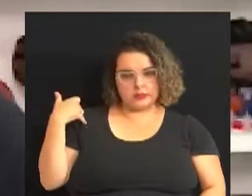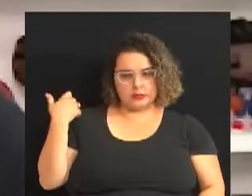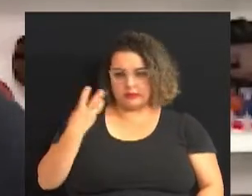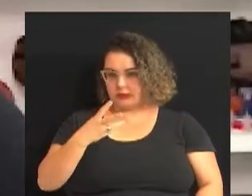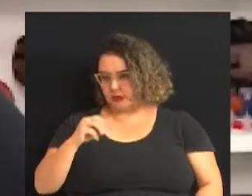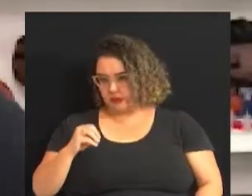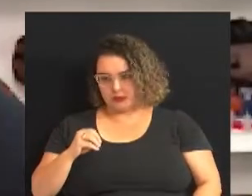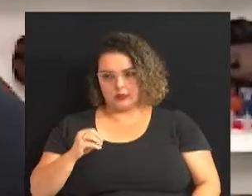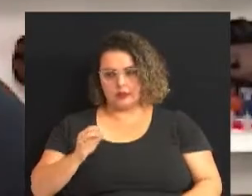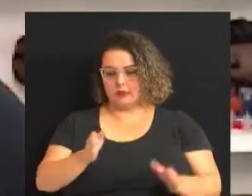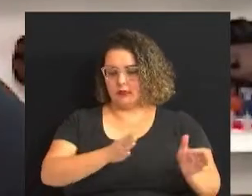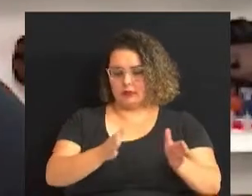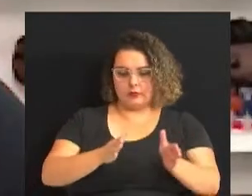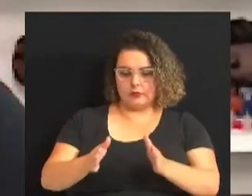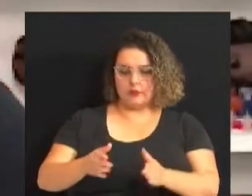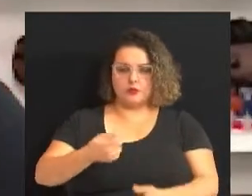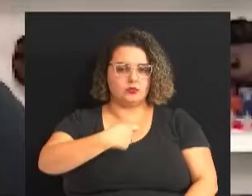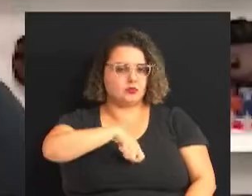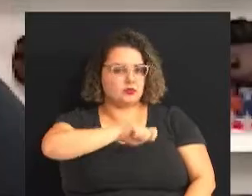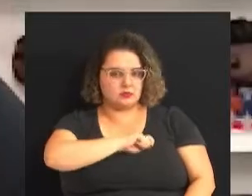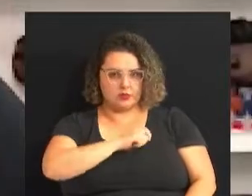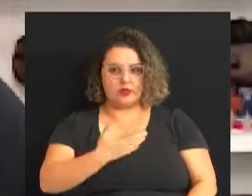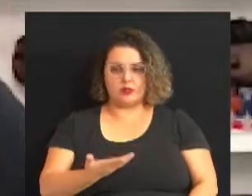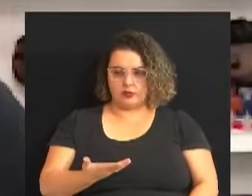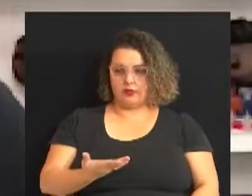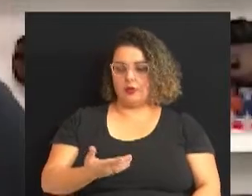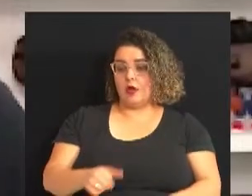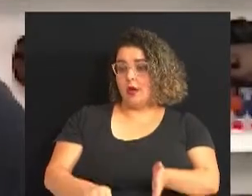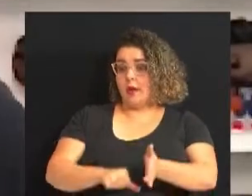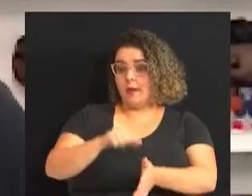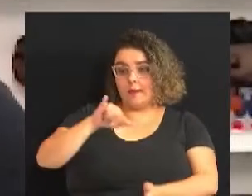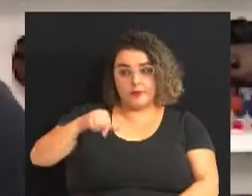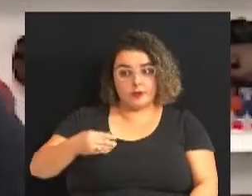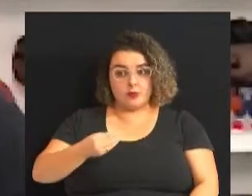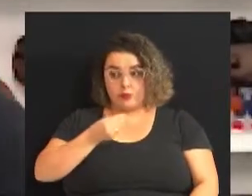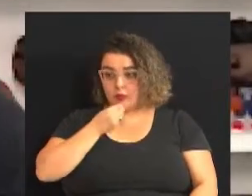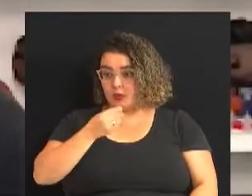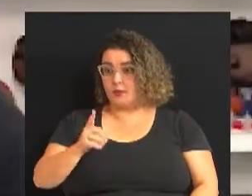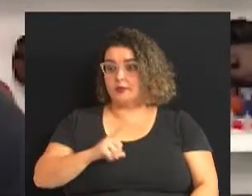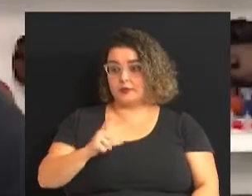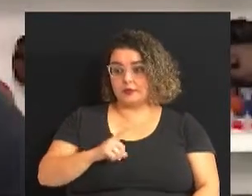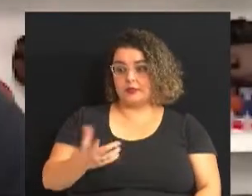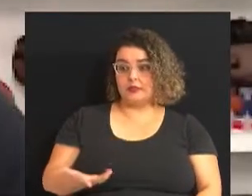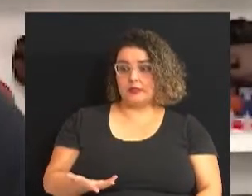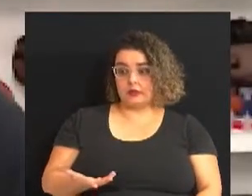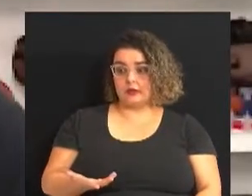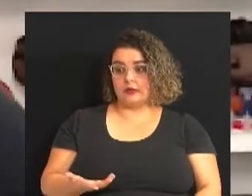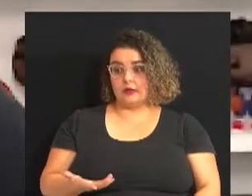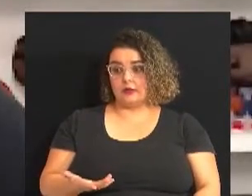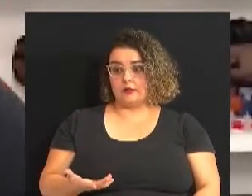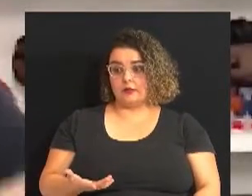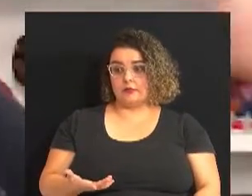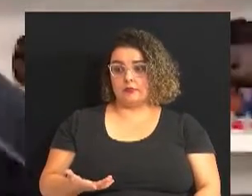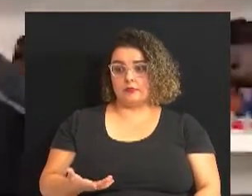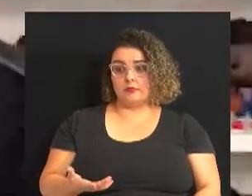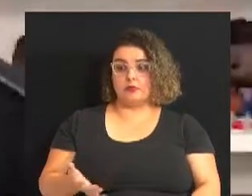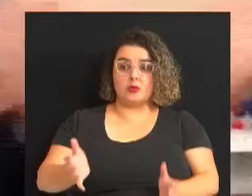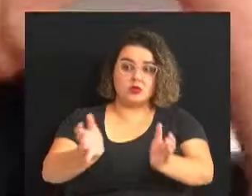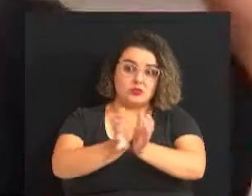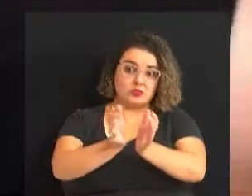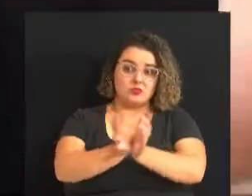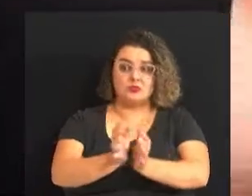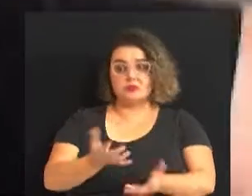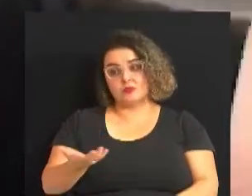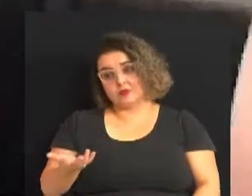no basquetebol espanhol pelo Fuenlabrada, é a primeira grande oportunidade que ele tem, mas ele está indo para um Phoenix Suns com um time muito acertado,